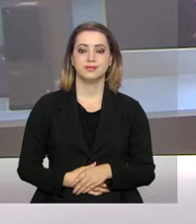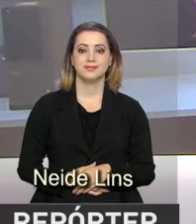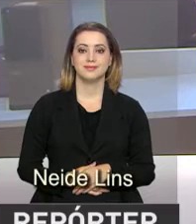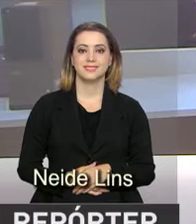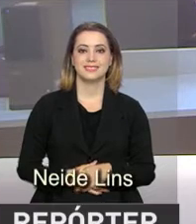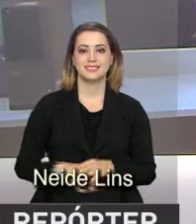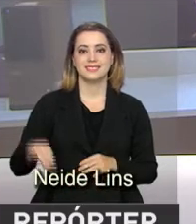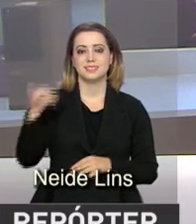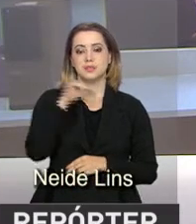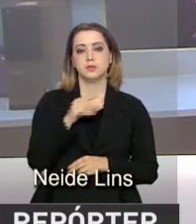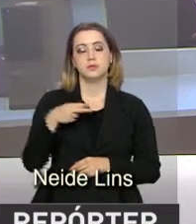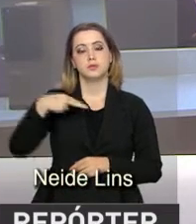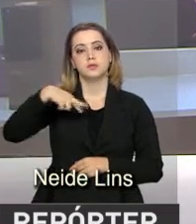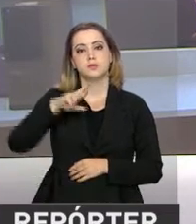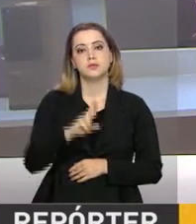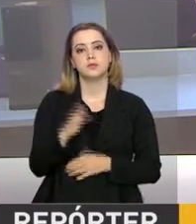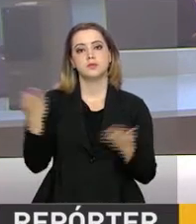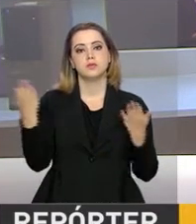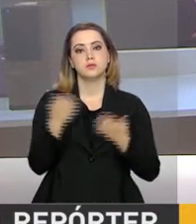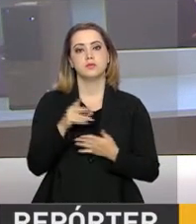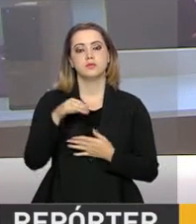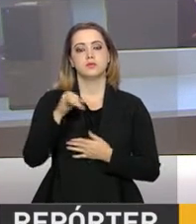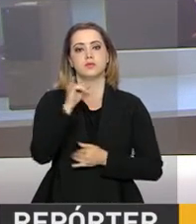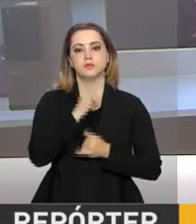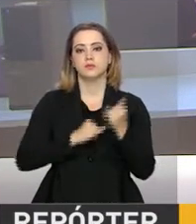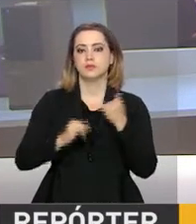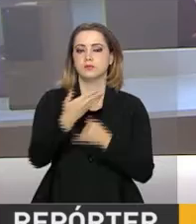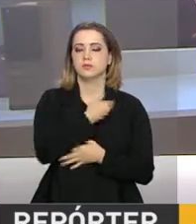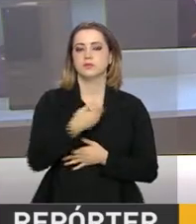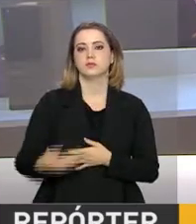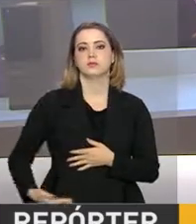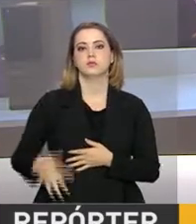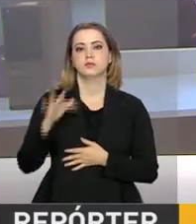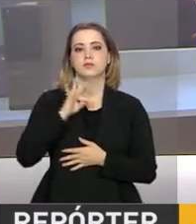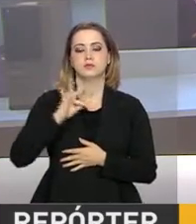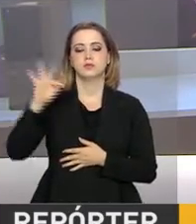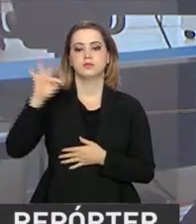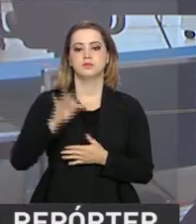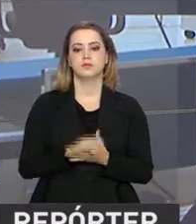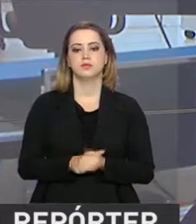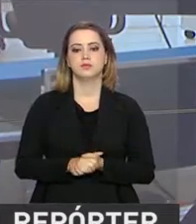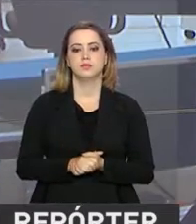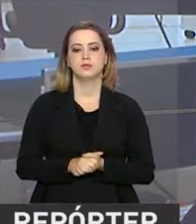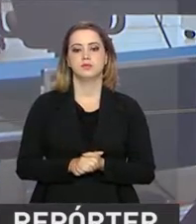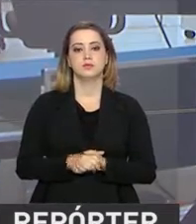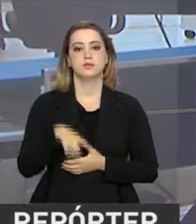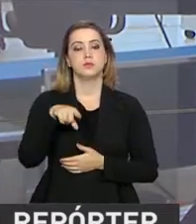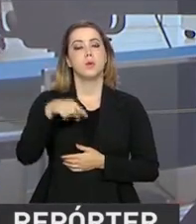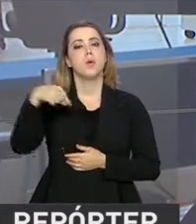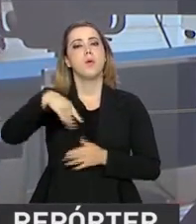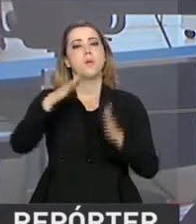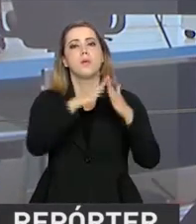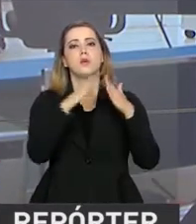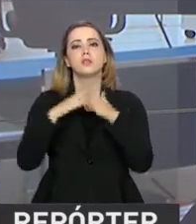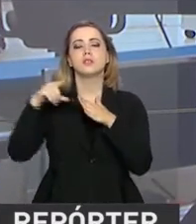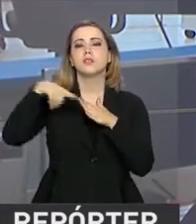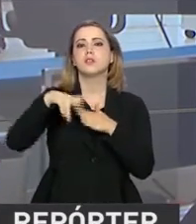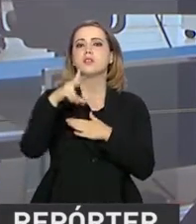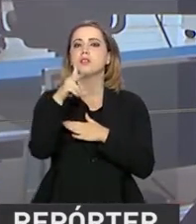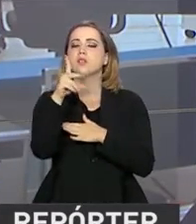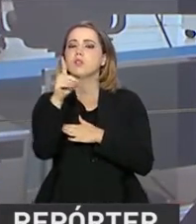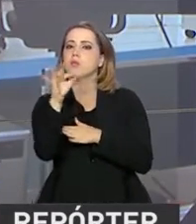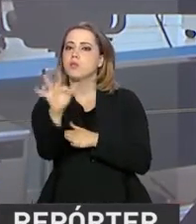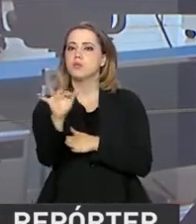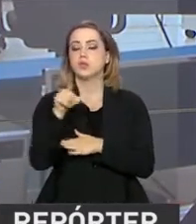lá o repórter nbr está de volta com as notícias do governo federal quem mora aqui no distrito federal